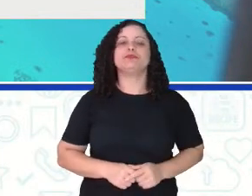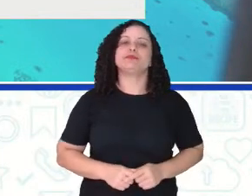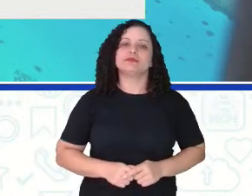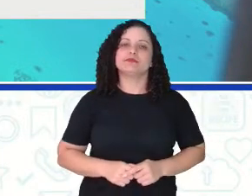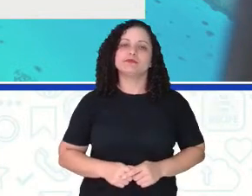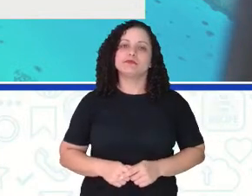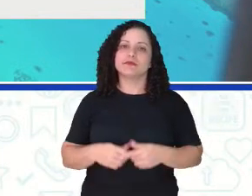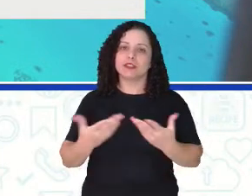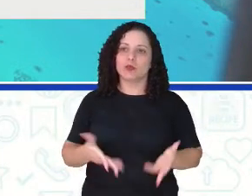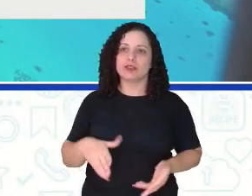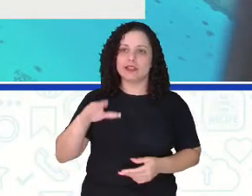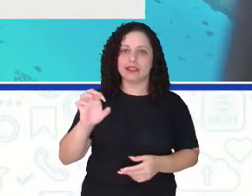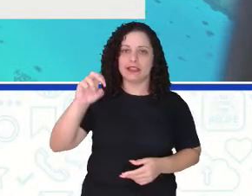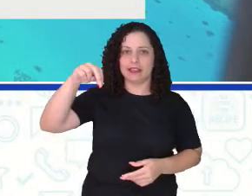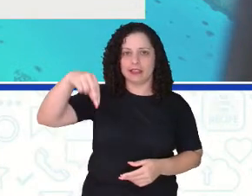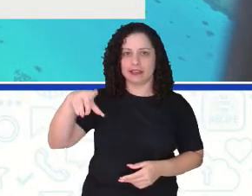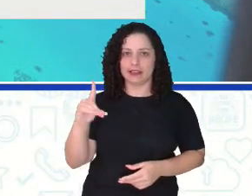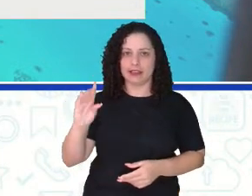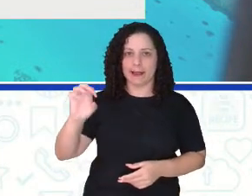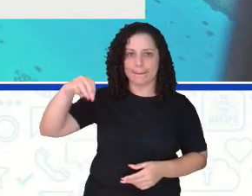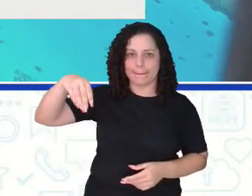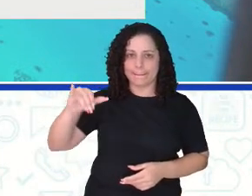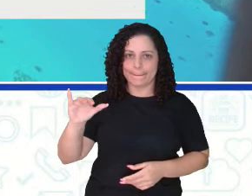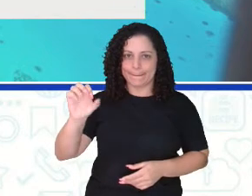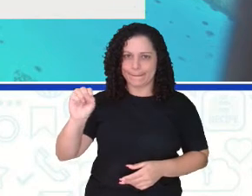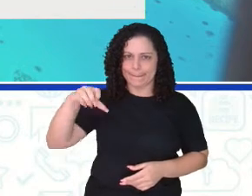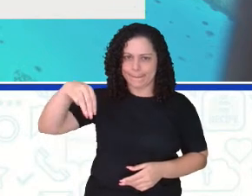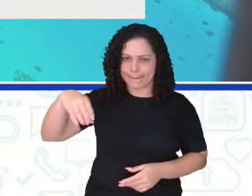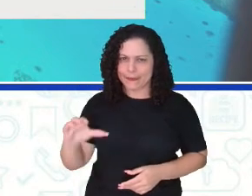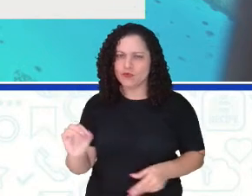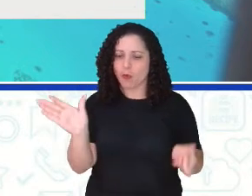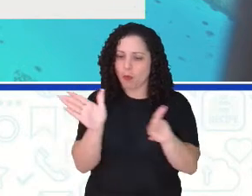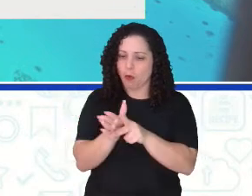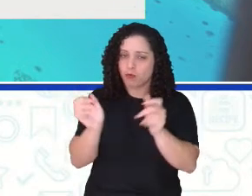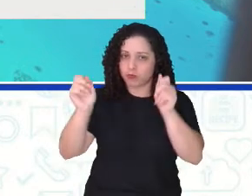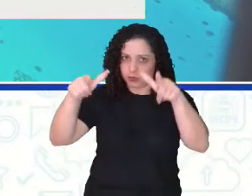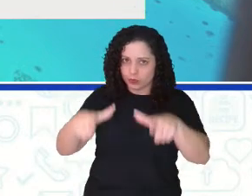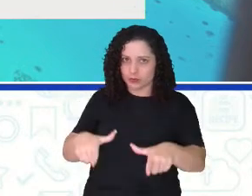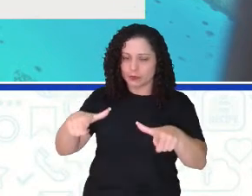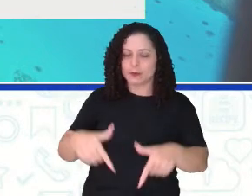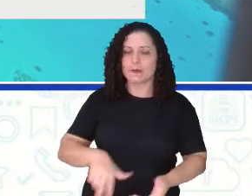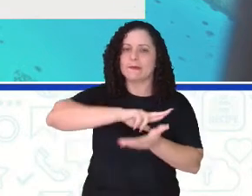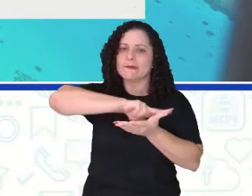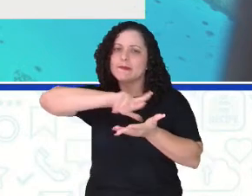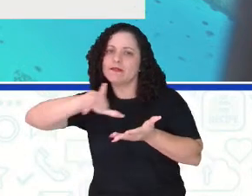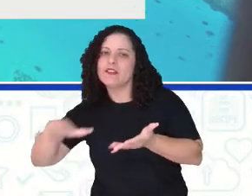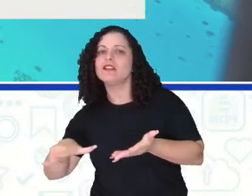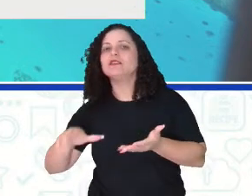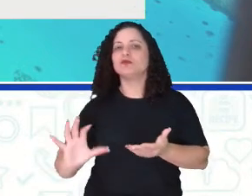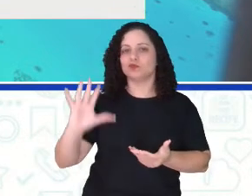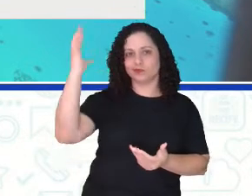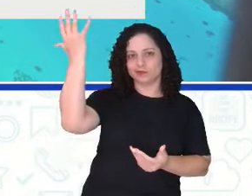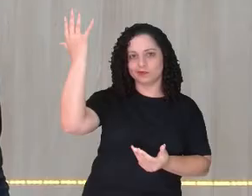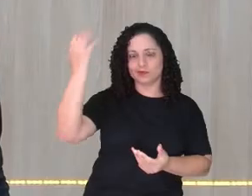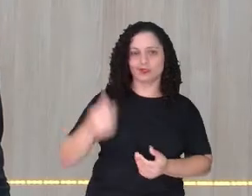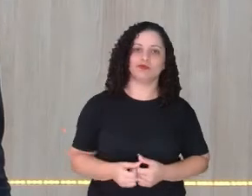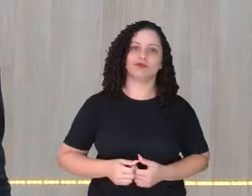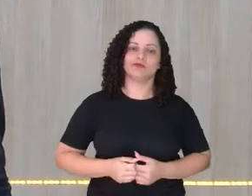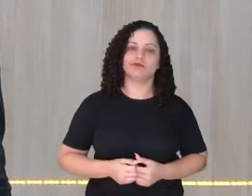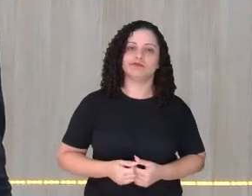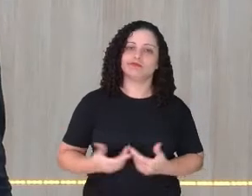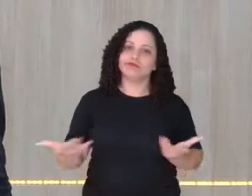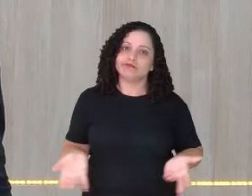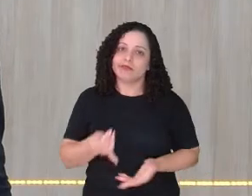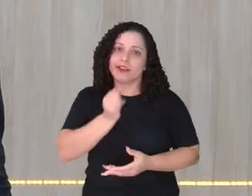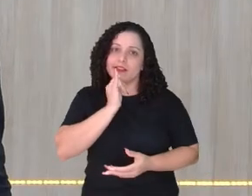esse endemismo ele vai ser causado por diferentes fatores, né? E esses fatores podem ser de